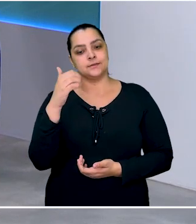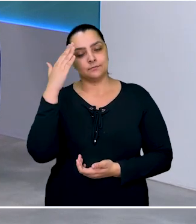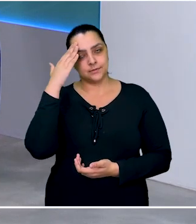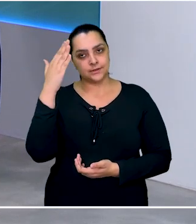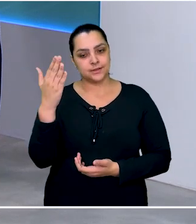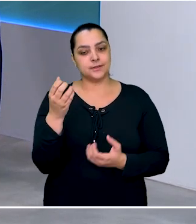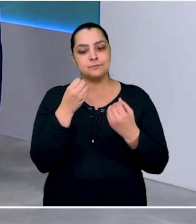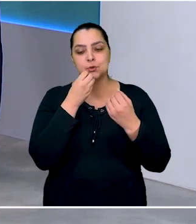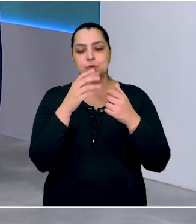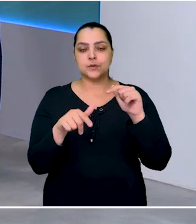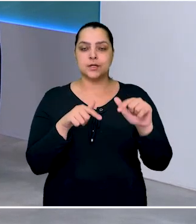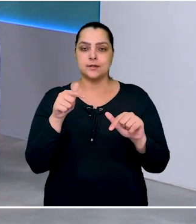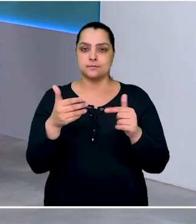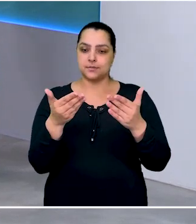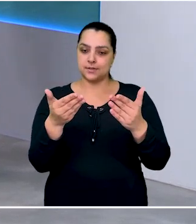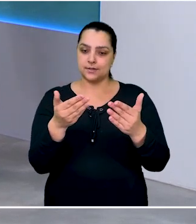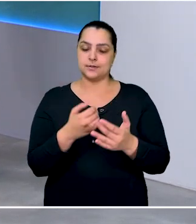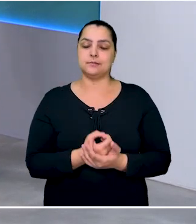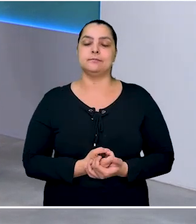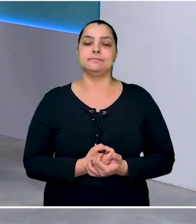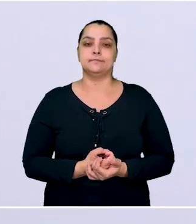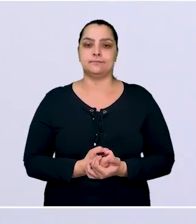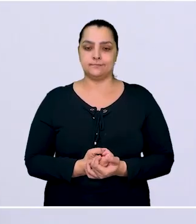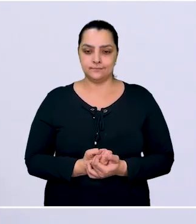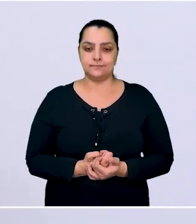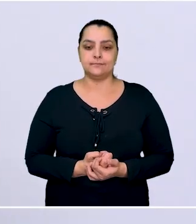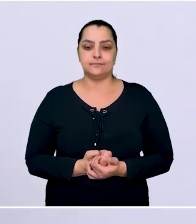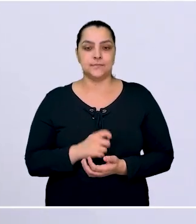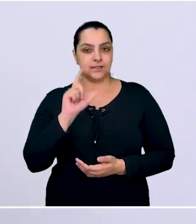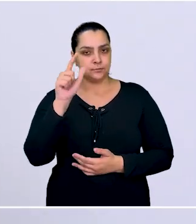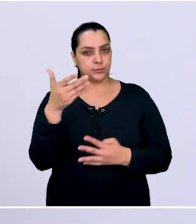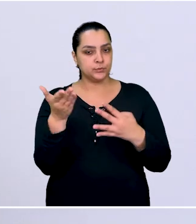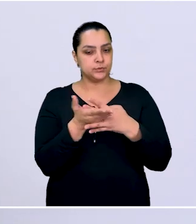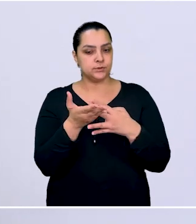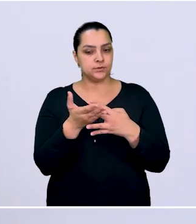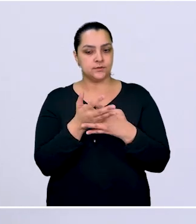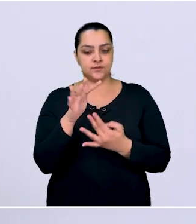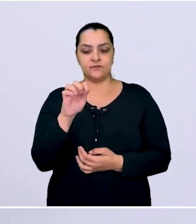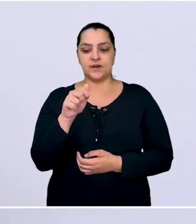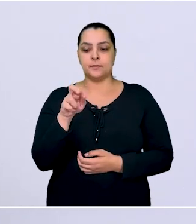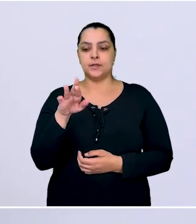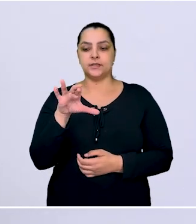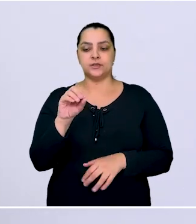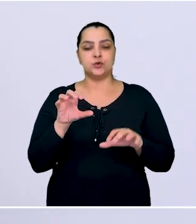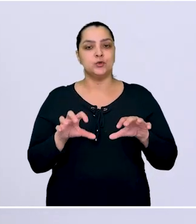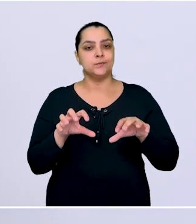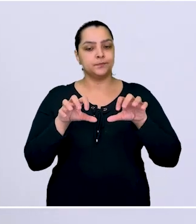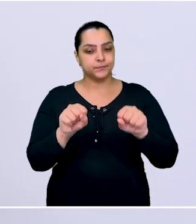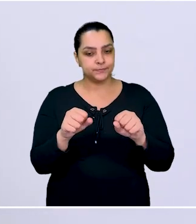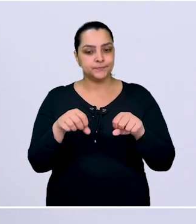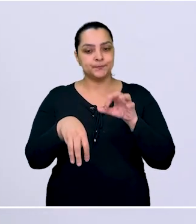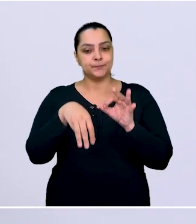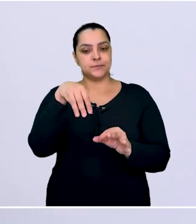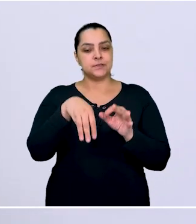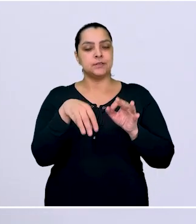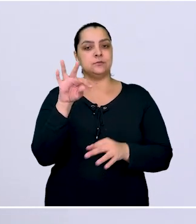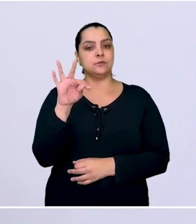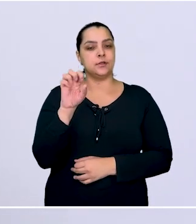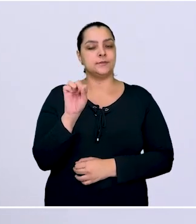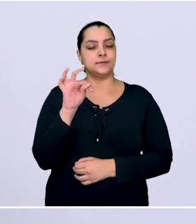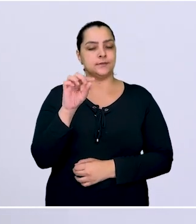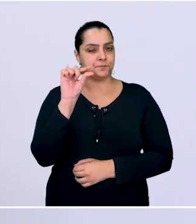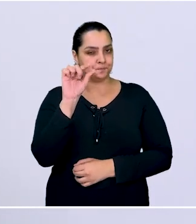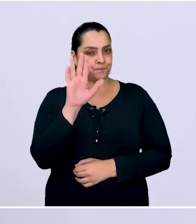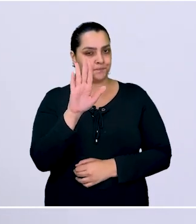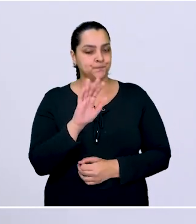obrigada pelas informações e bom trabalho para você. Obrigado, Larissa. E logo após o intervalo, Fabrício Gonçalves toma posse no cargo de ministro do